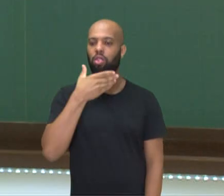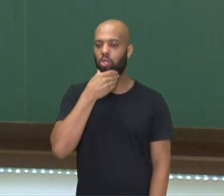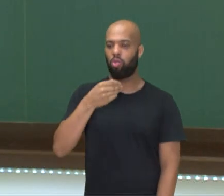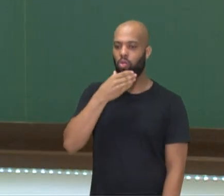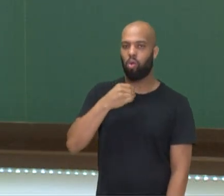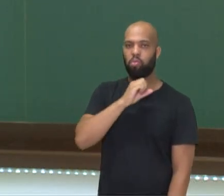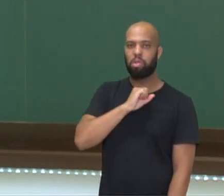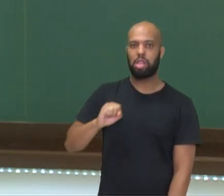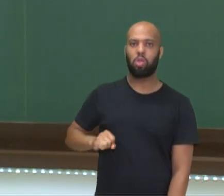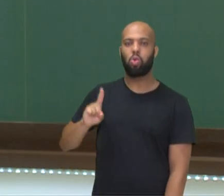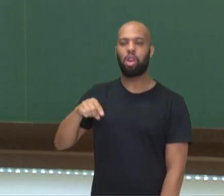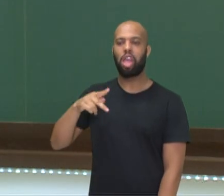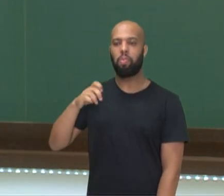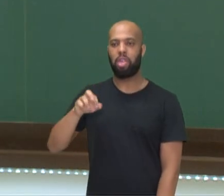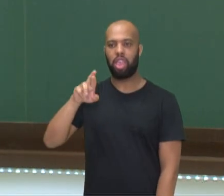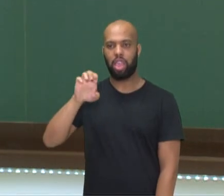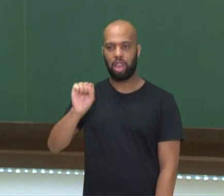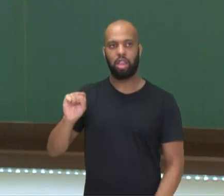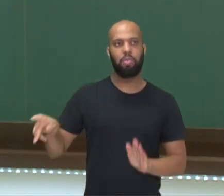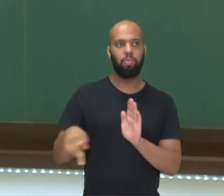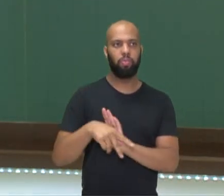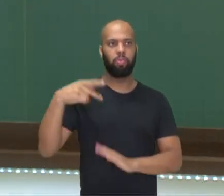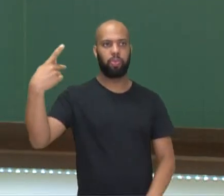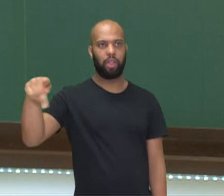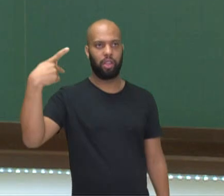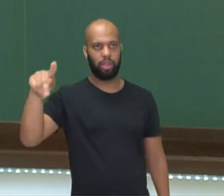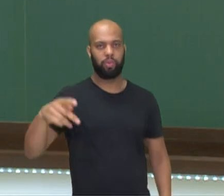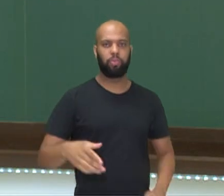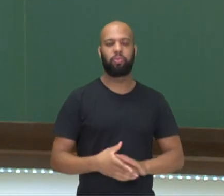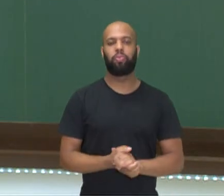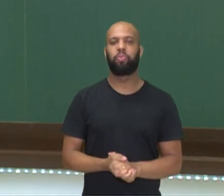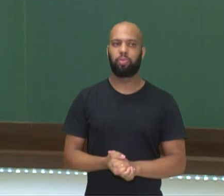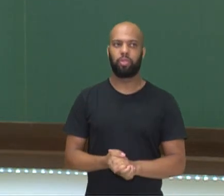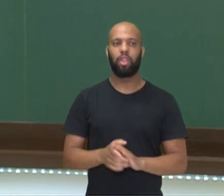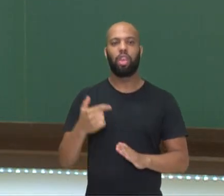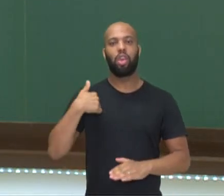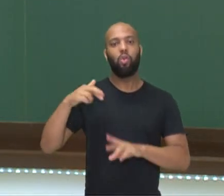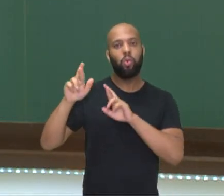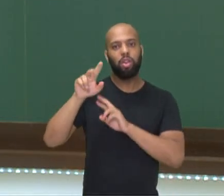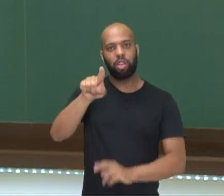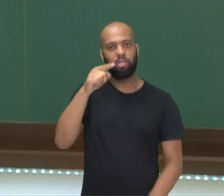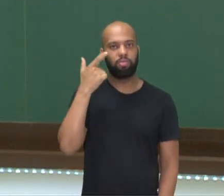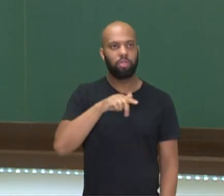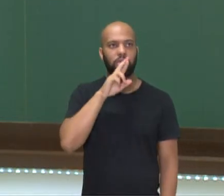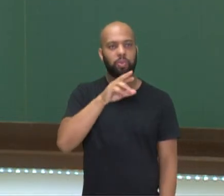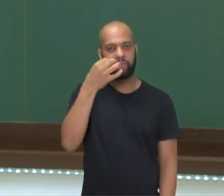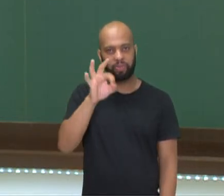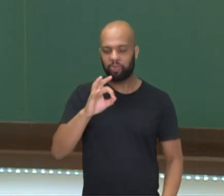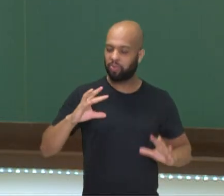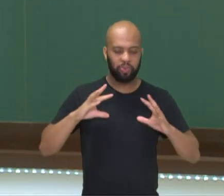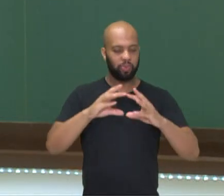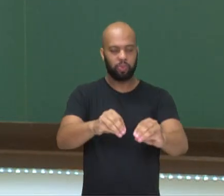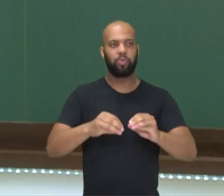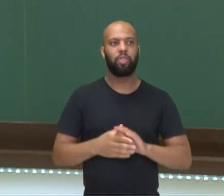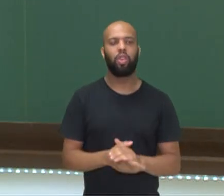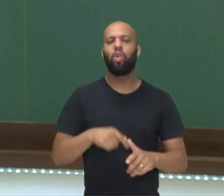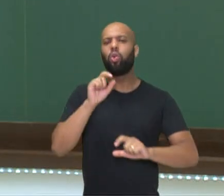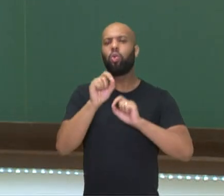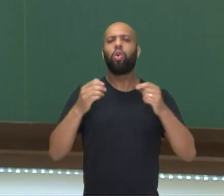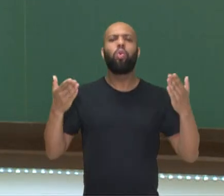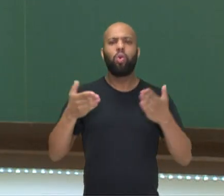indicando a posse, né? Então, esses livros pertencem ao Senhor Pérez. Eu espero que vocês tenham acertado tudo. O que